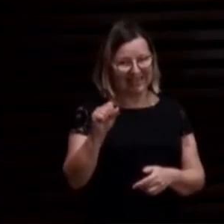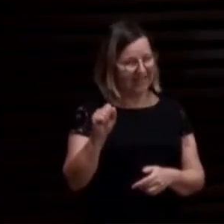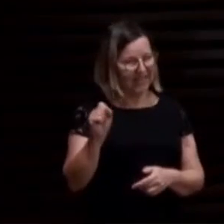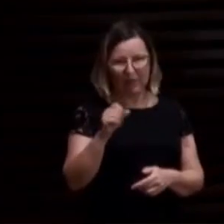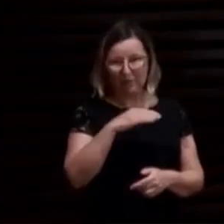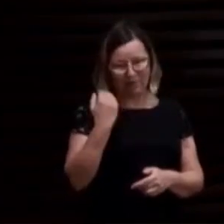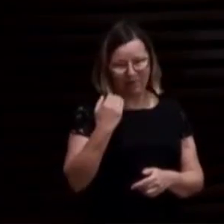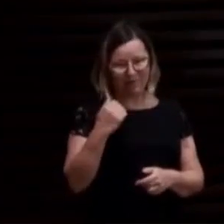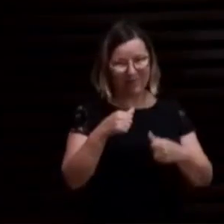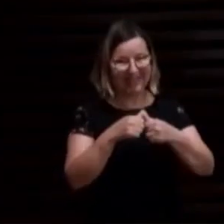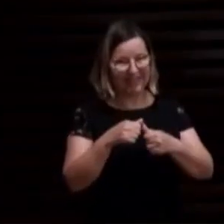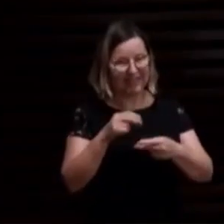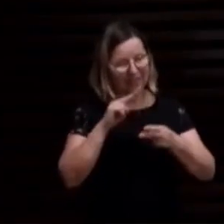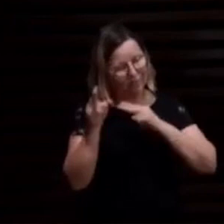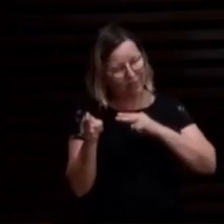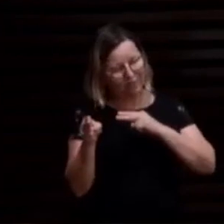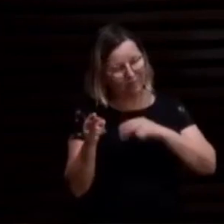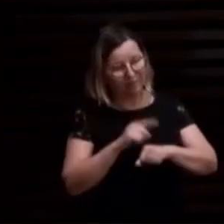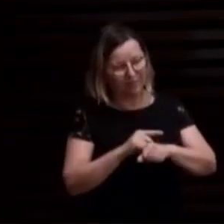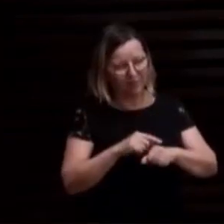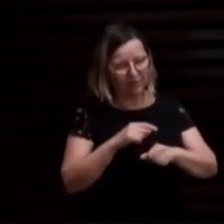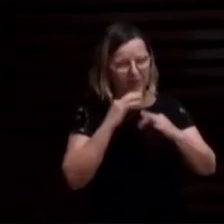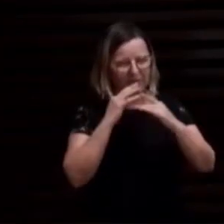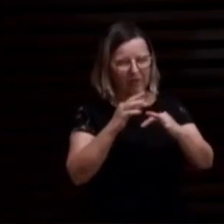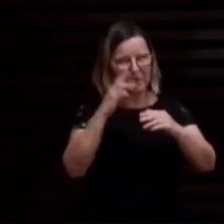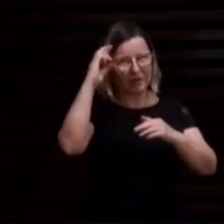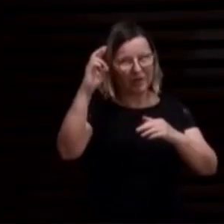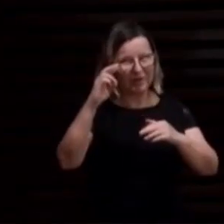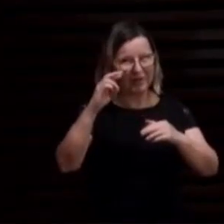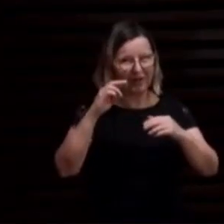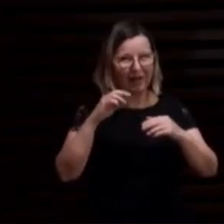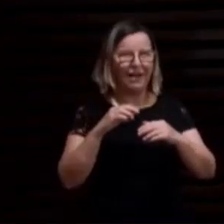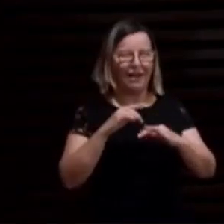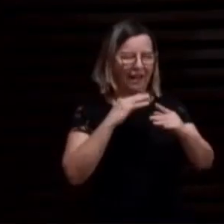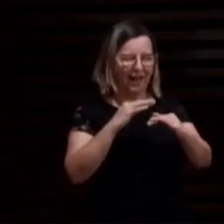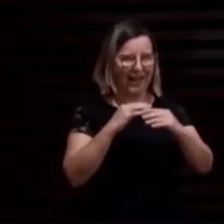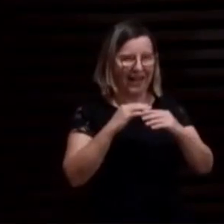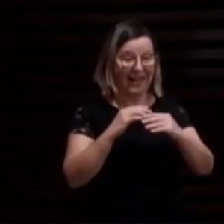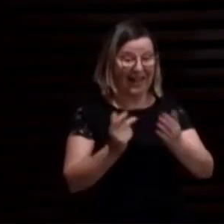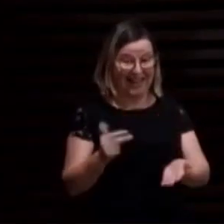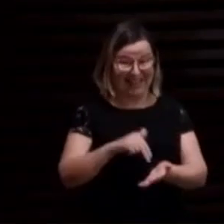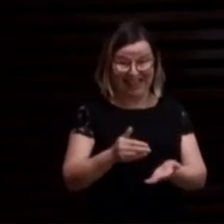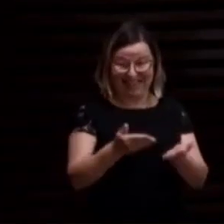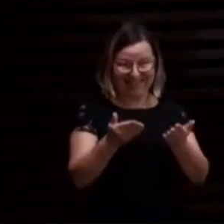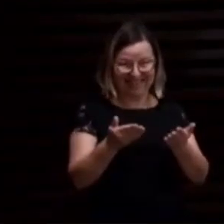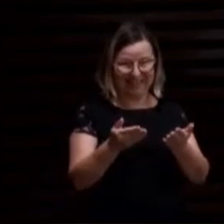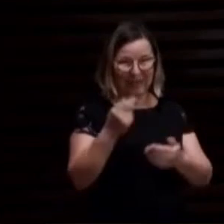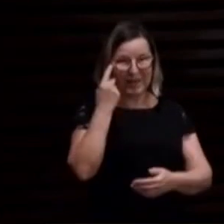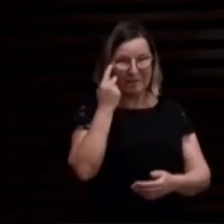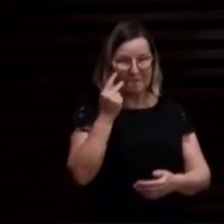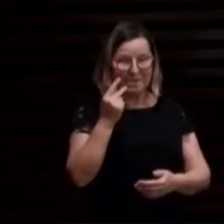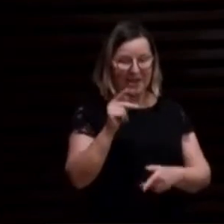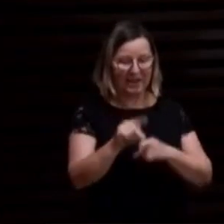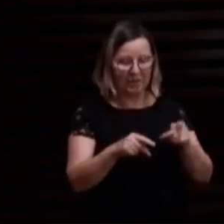Quando tocar a trombeta, ele vai ressuscitar. Para aqueles que só esperam para